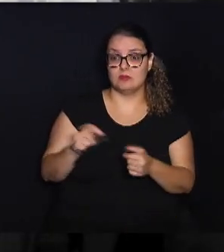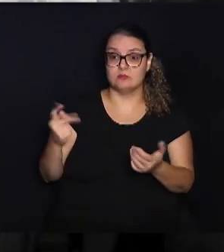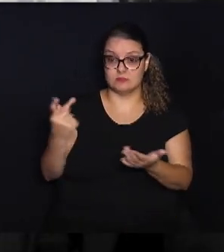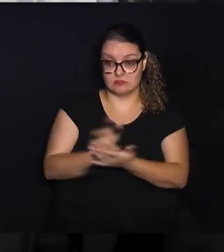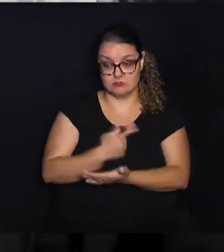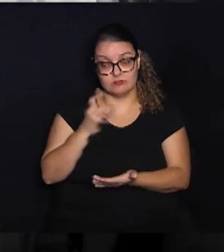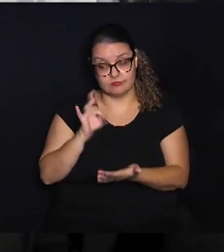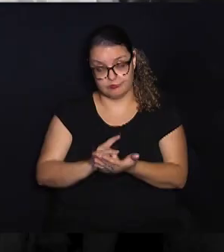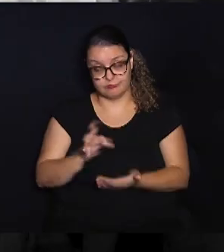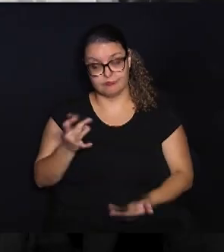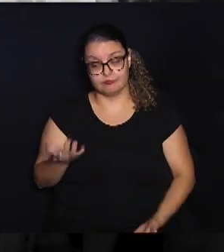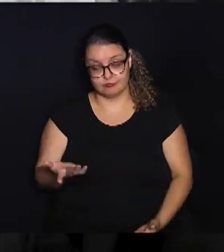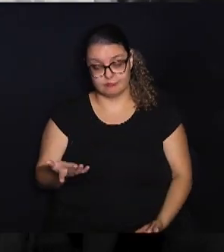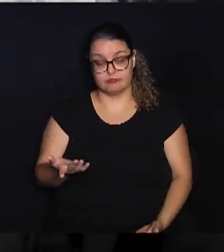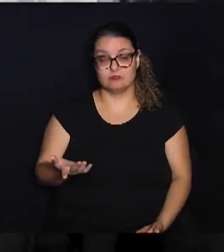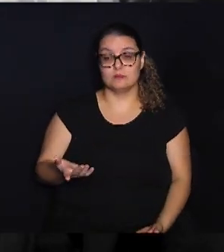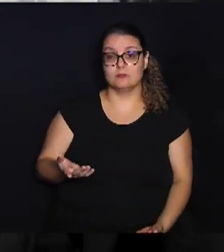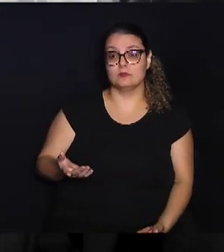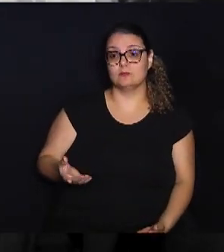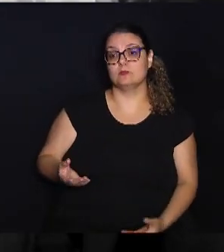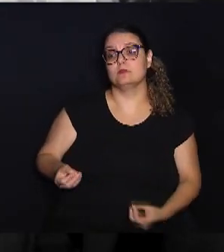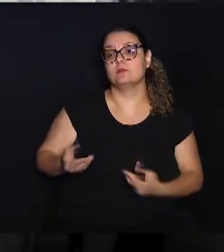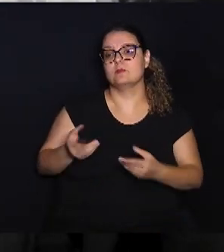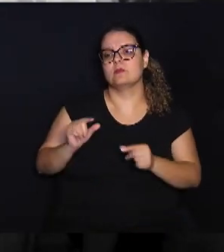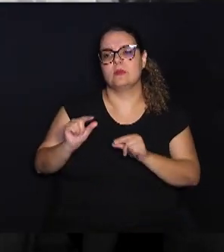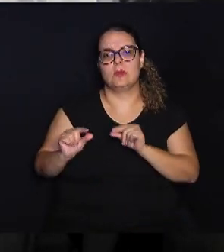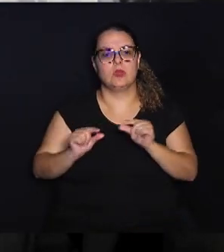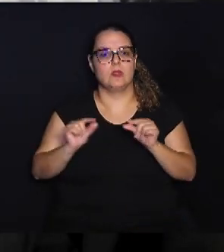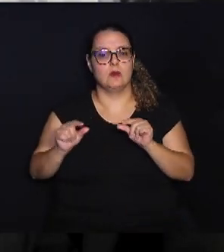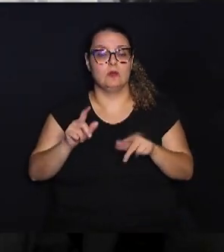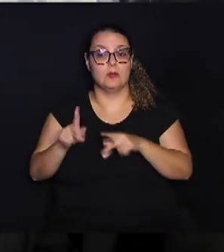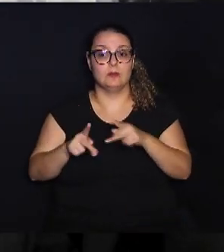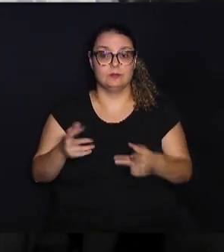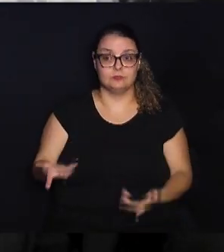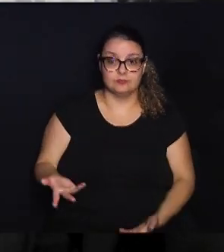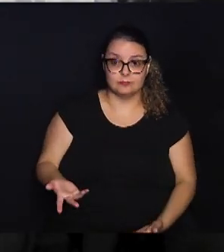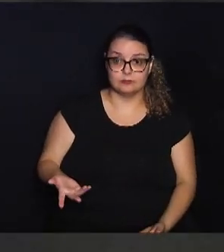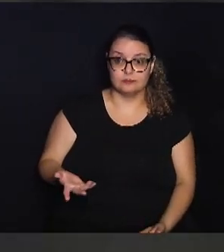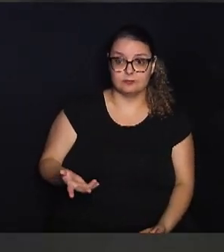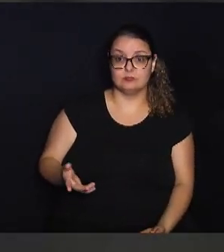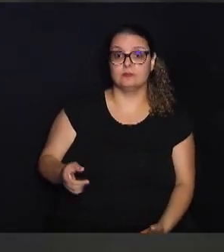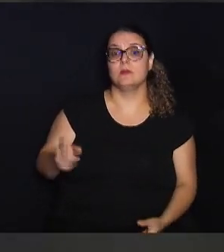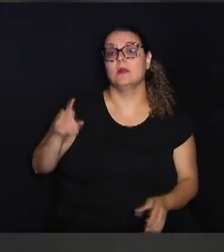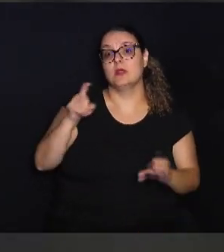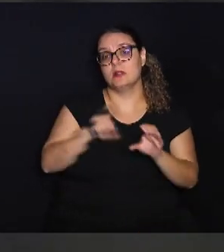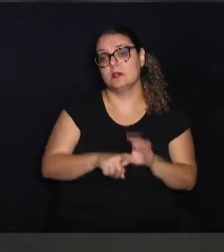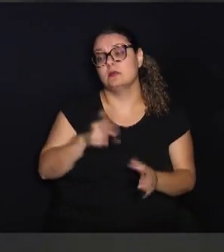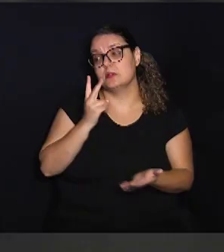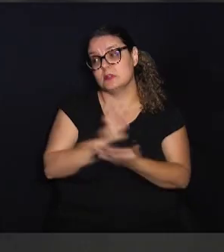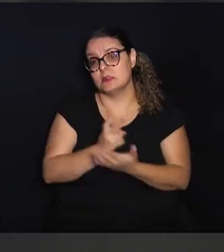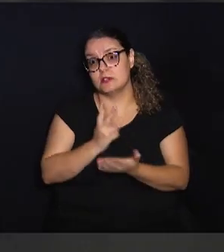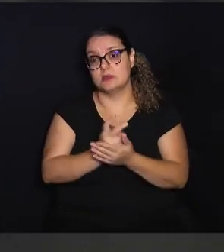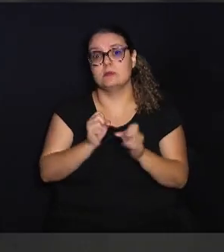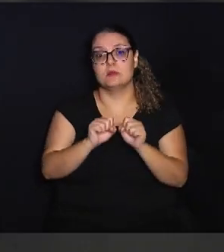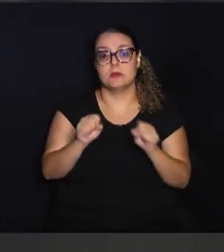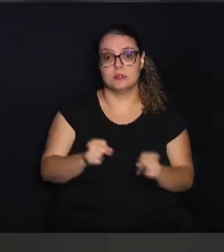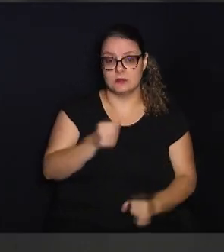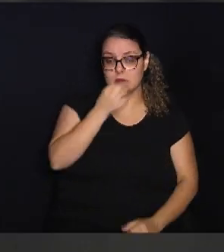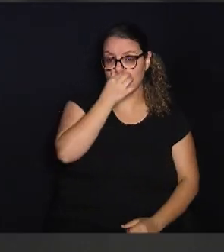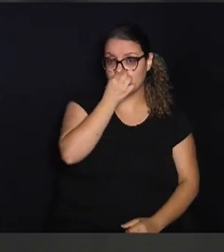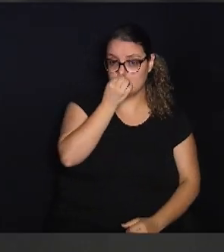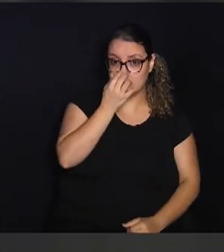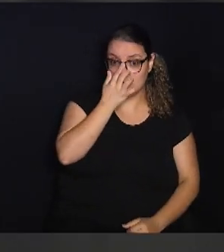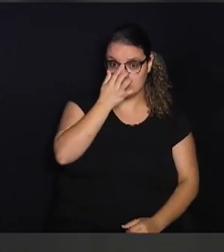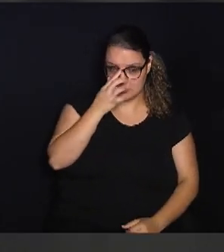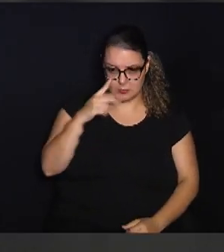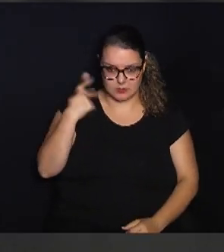mesmo e para você entregando migalhas para a população e para que ela dependa sempre do sistema. Ou seja, os políticos estão